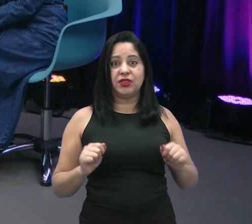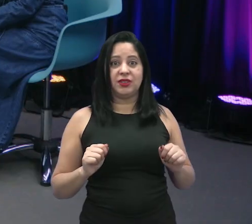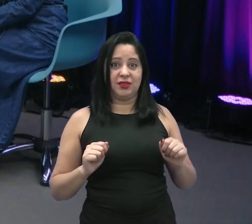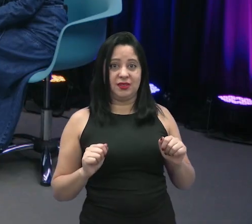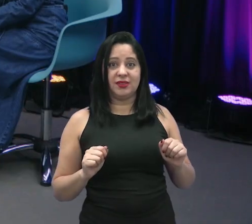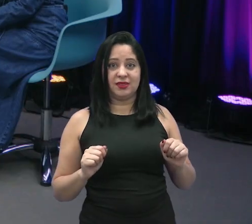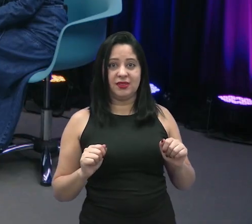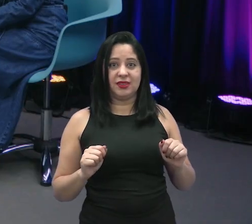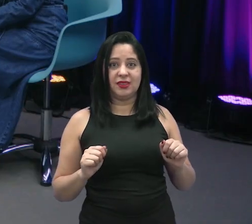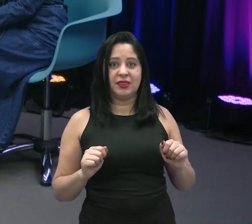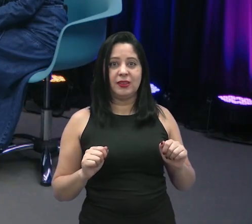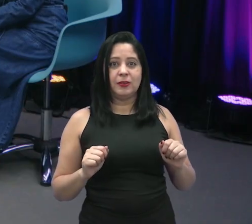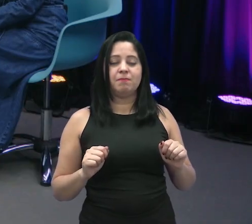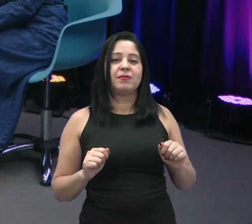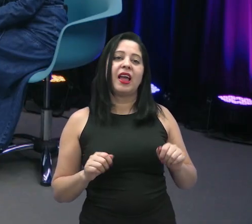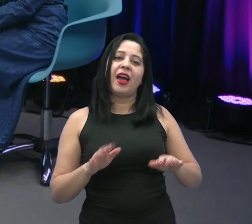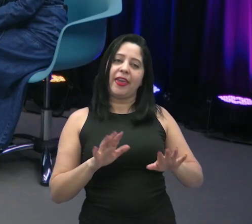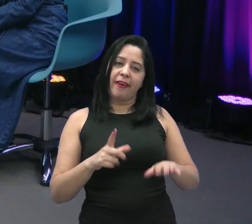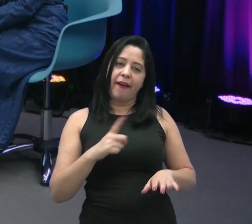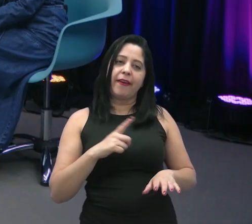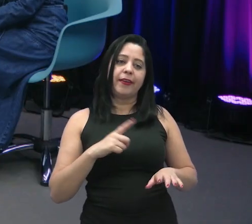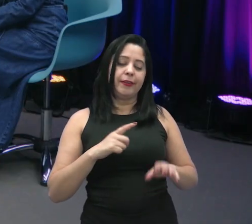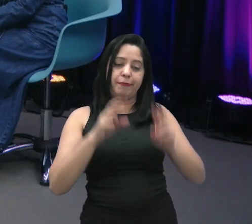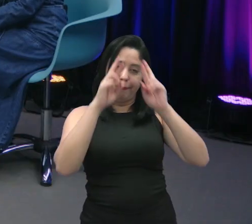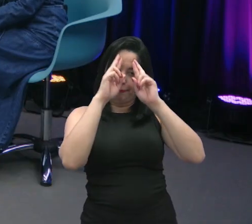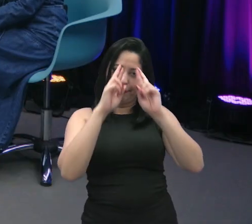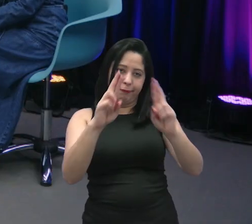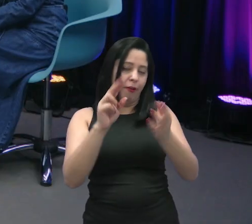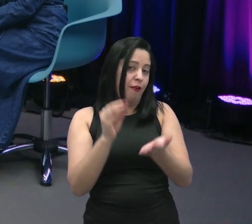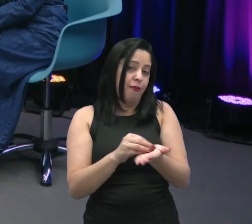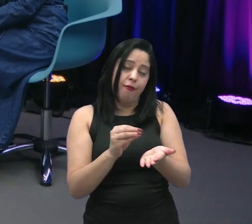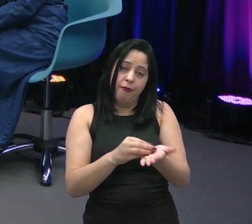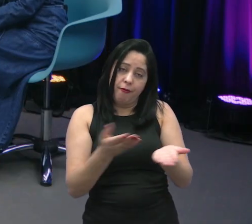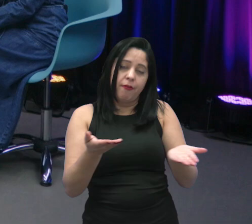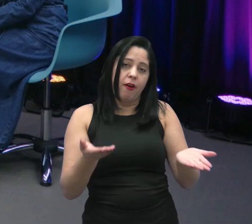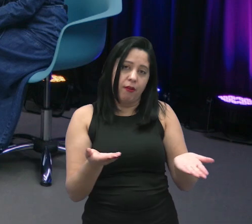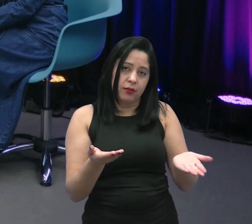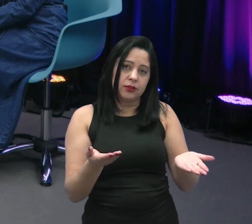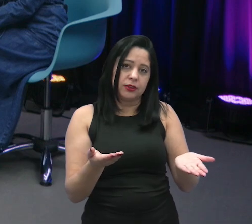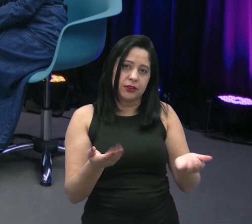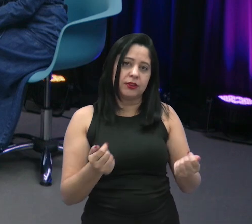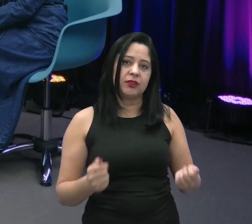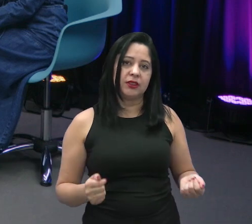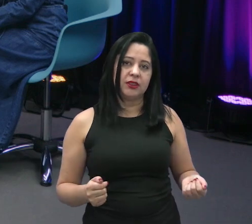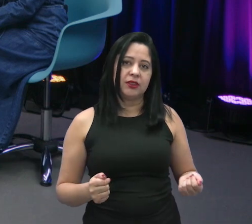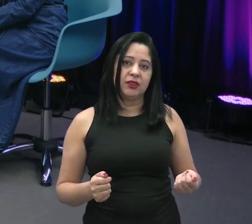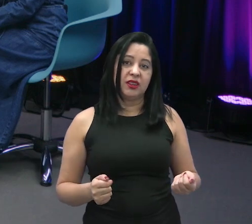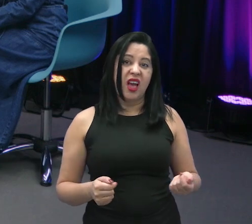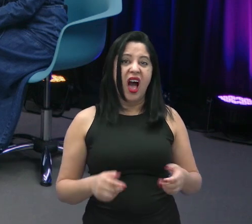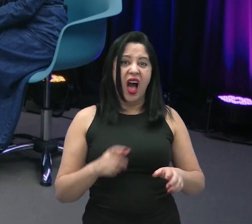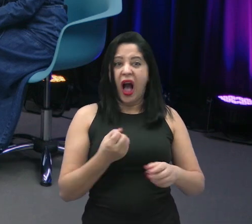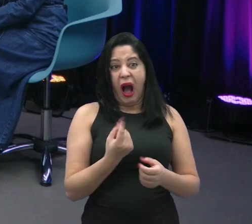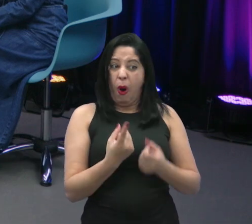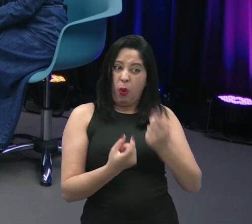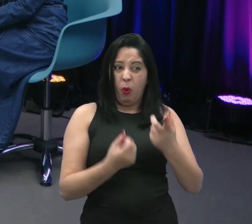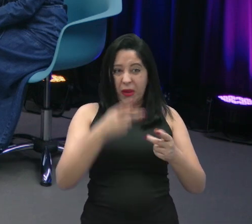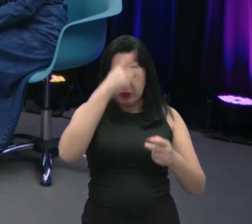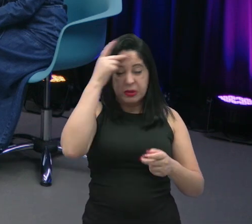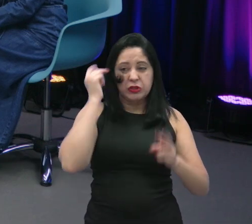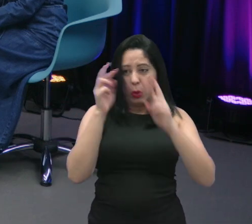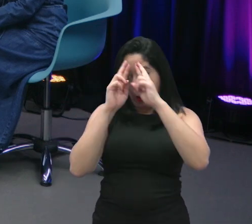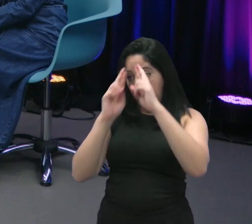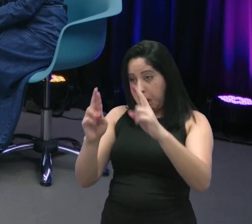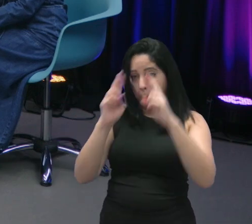ele acaba encontrando diferente e acaba não tendo o respeito mesmo, porque é uma novidade. Como tem muitos que não têm o respeito por ser novidade.